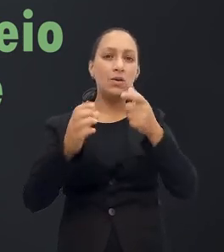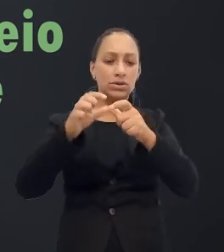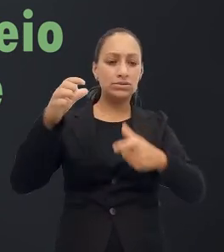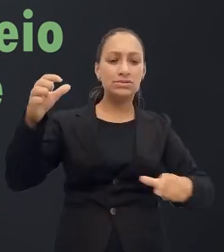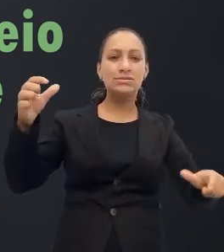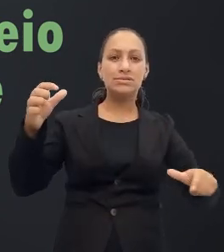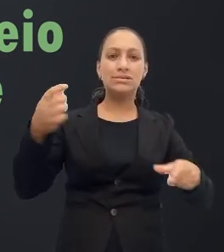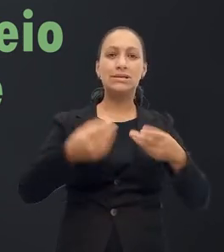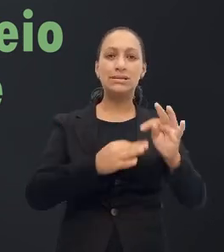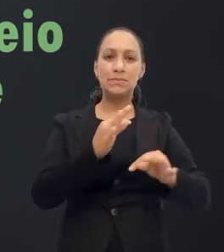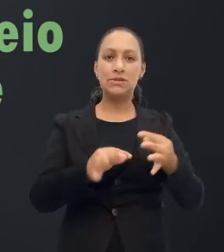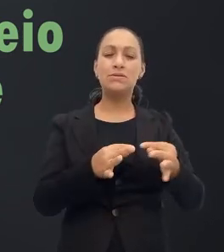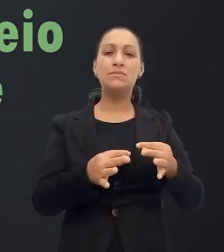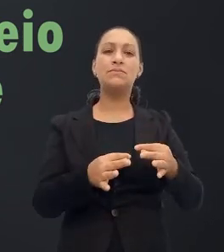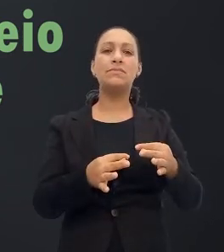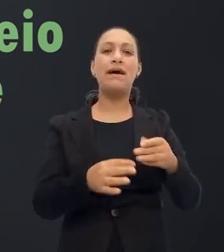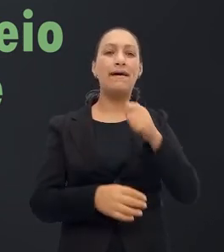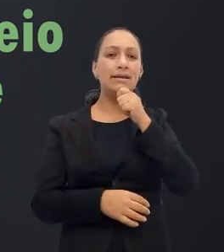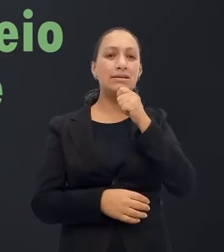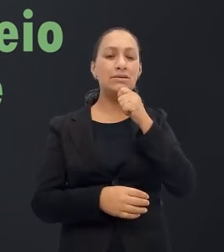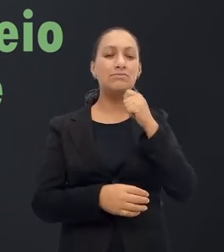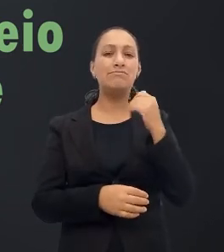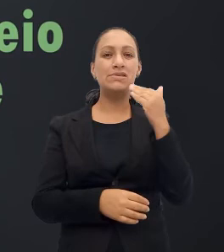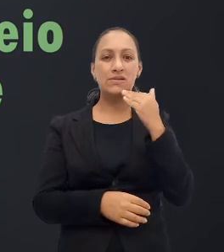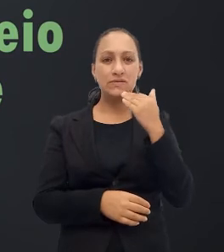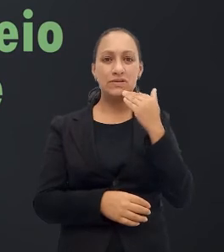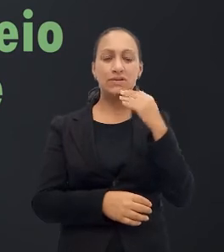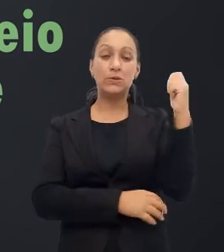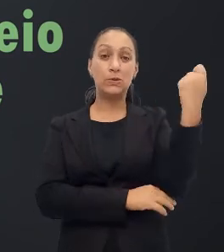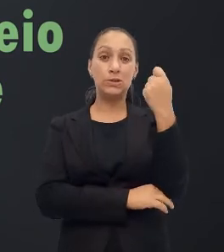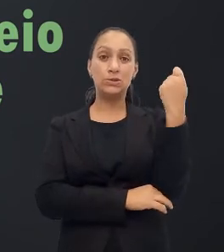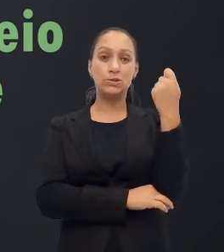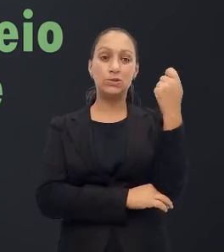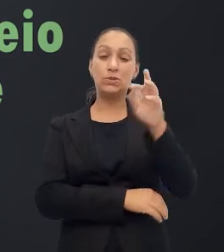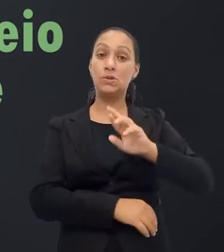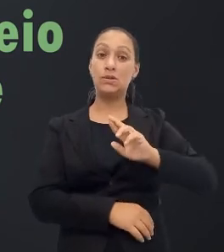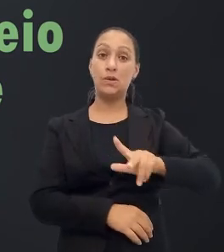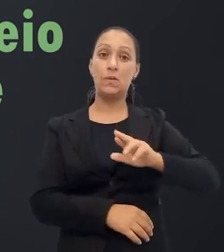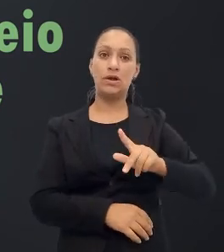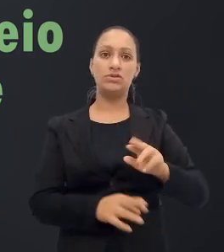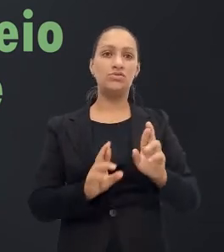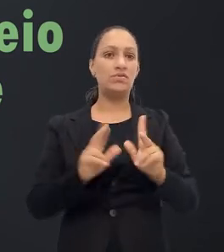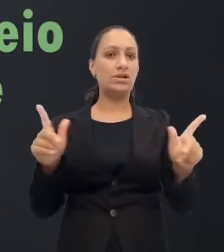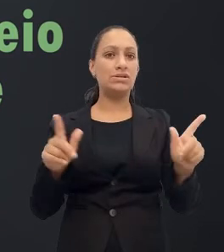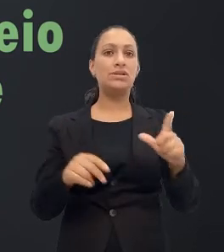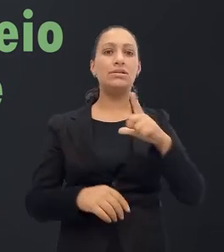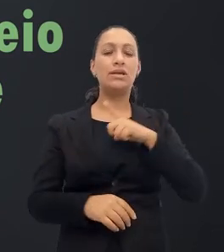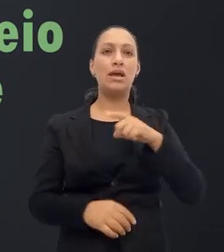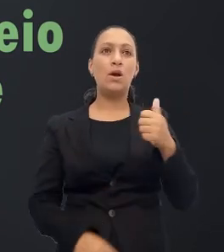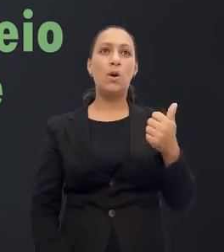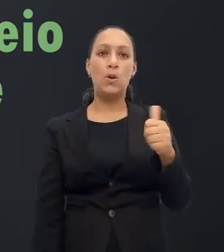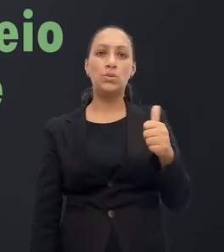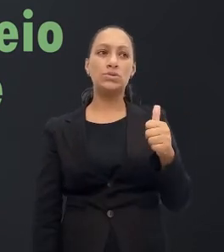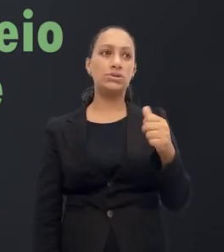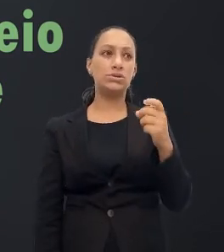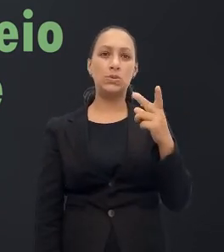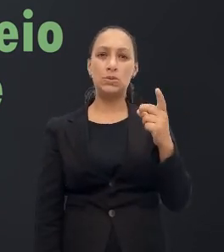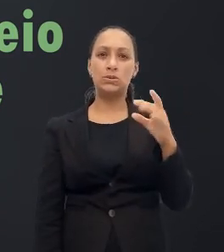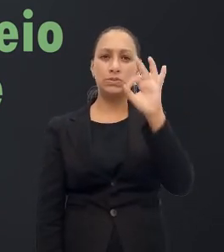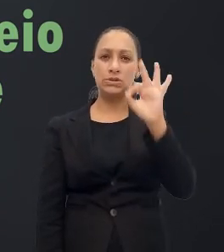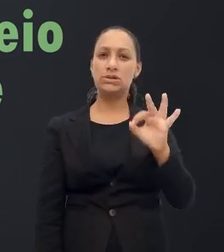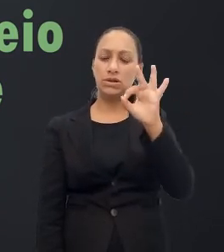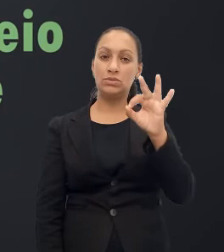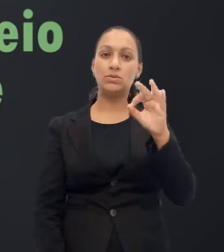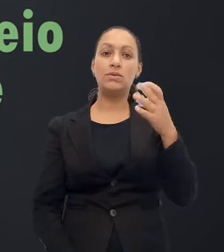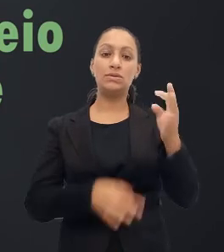deficiência histórica nesse sentido, e o Rio Grande do Sul não é diferente disso, nós não temos mais do que 11, 12% de esgoto coletado e tratado no